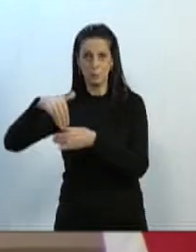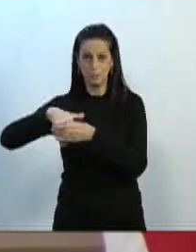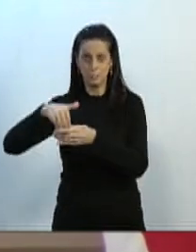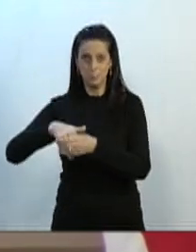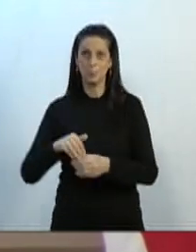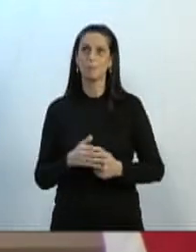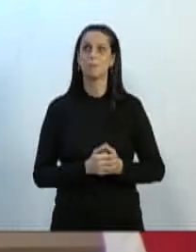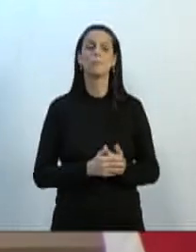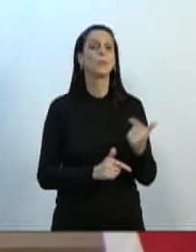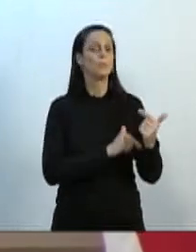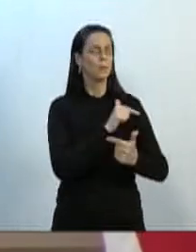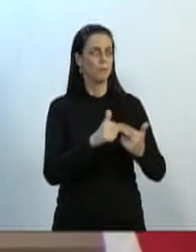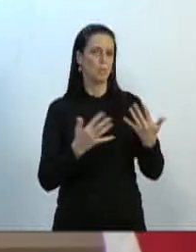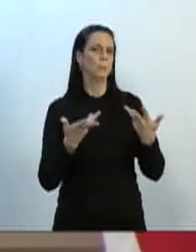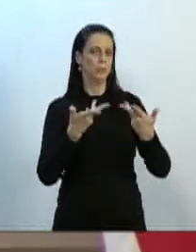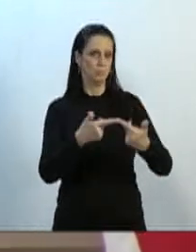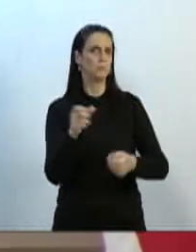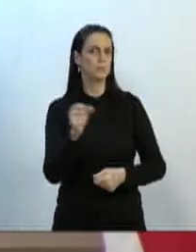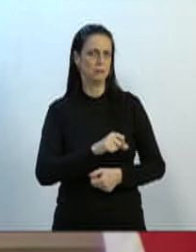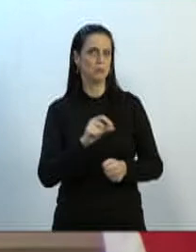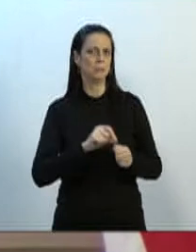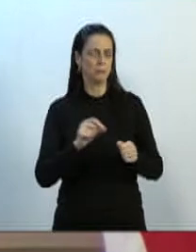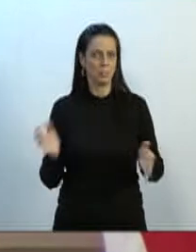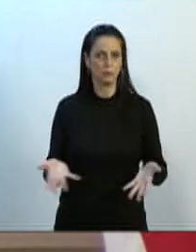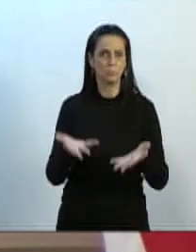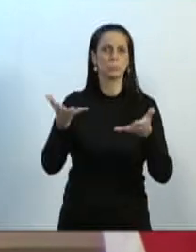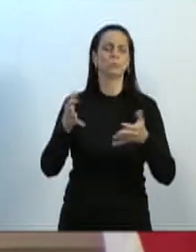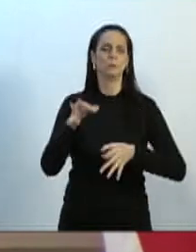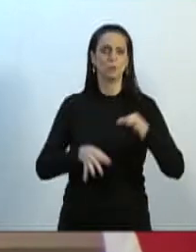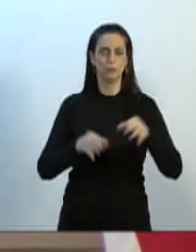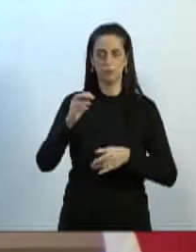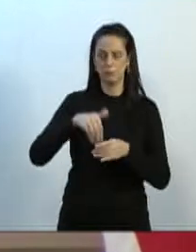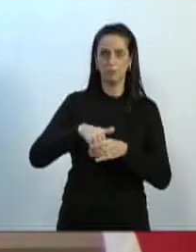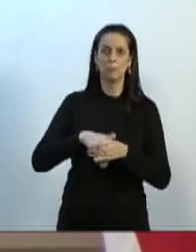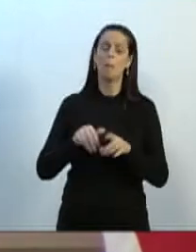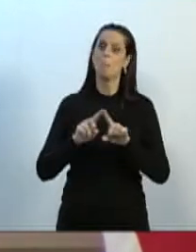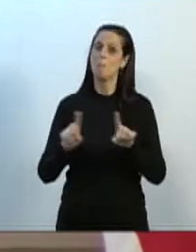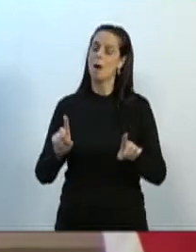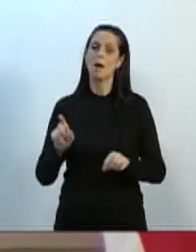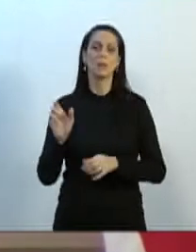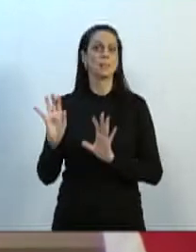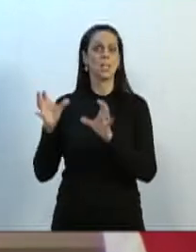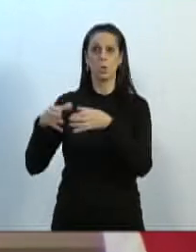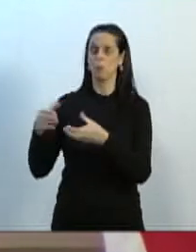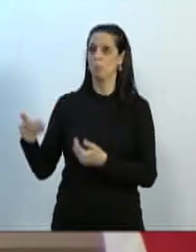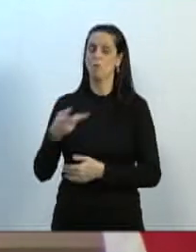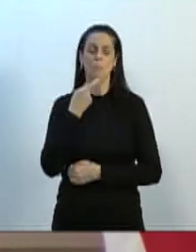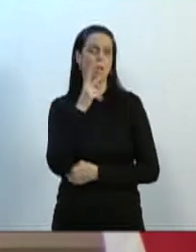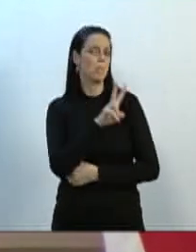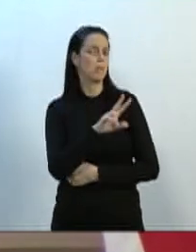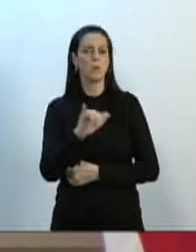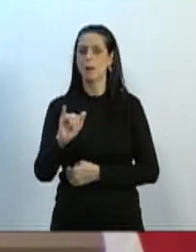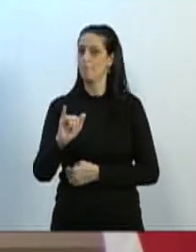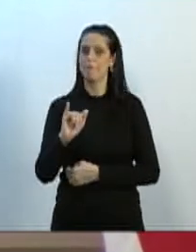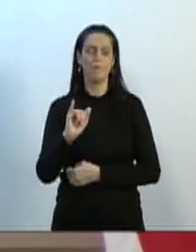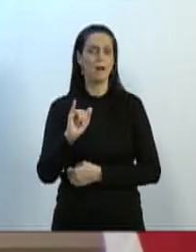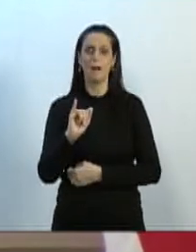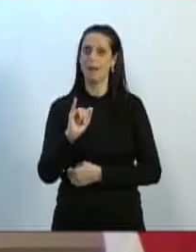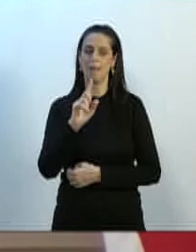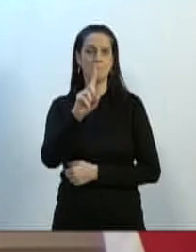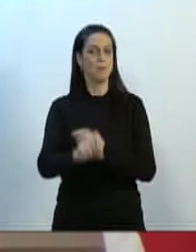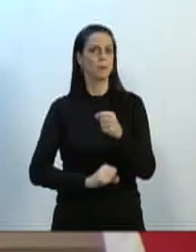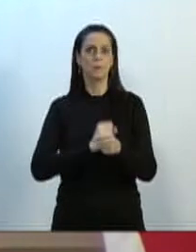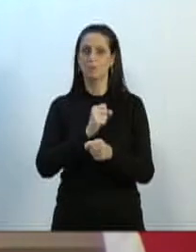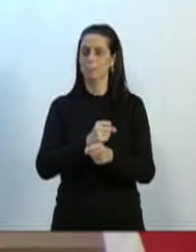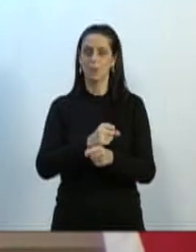feito pela questão da Justiça Eleitoral, não irá votar na outra eleição no governo que aí